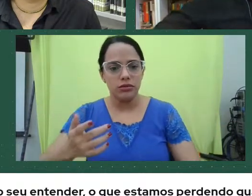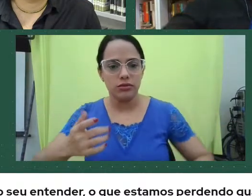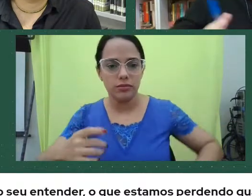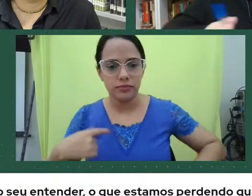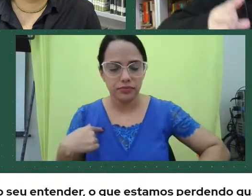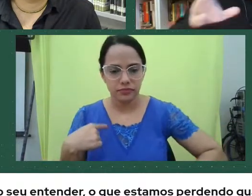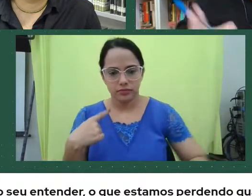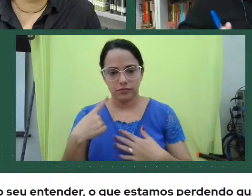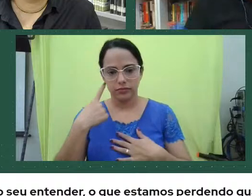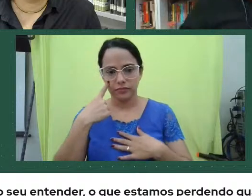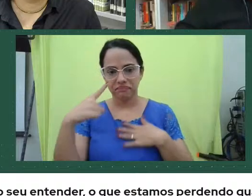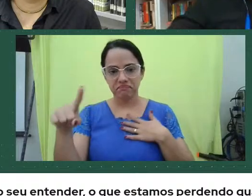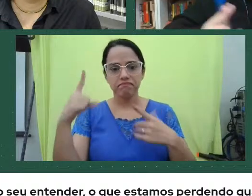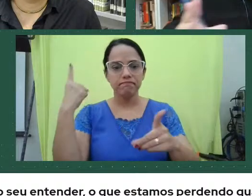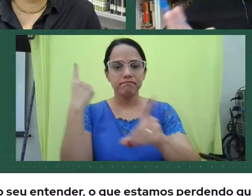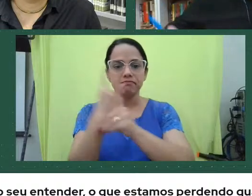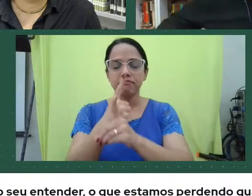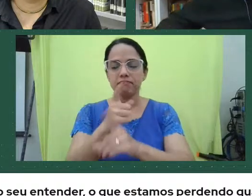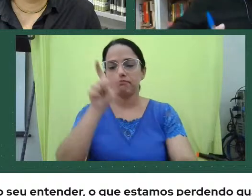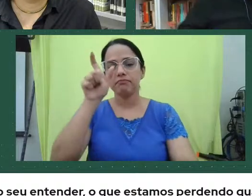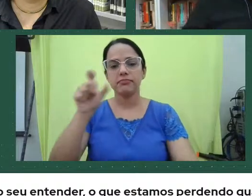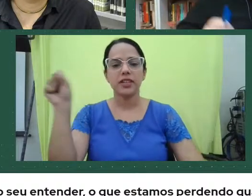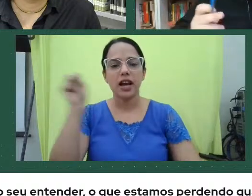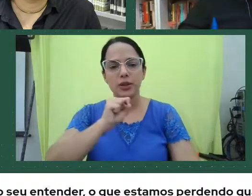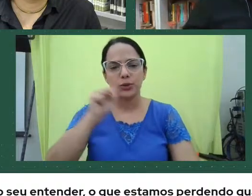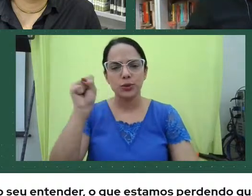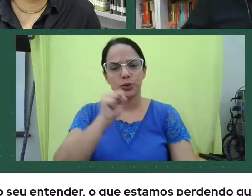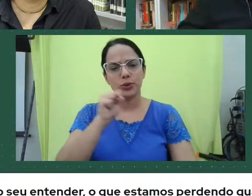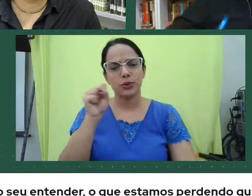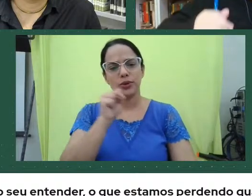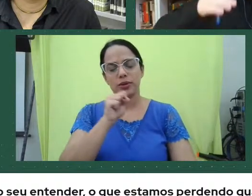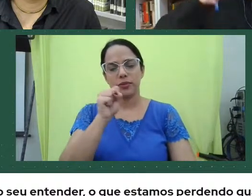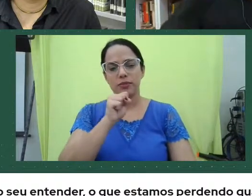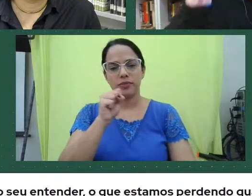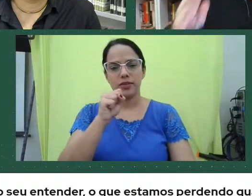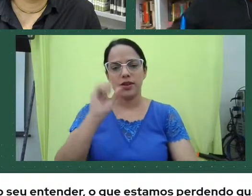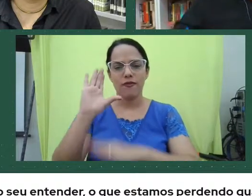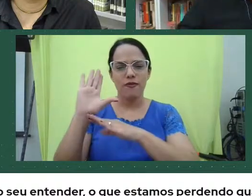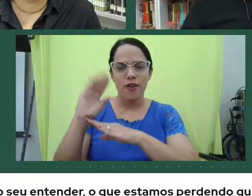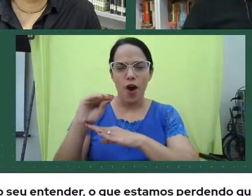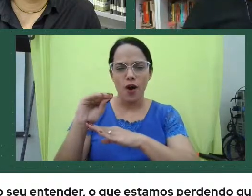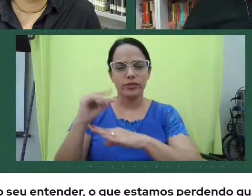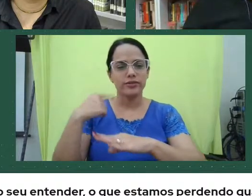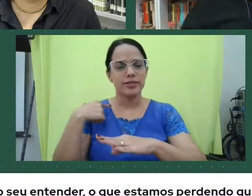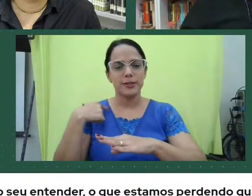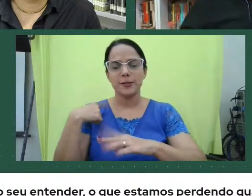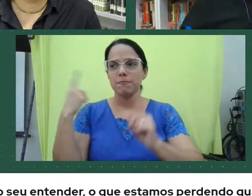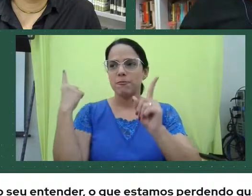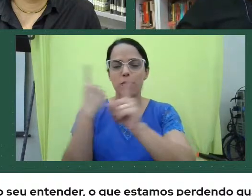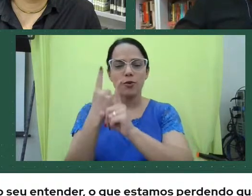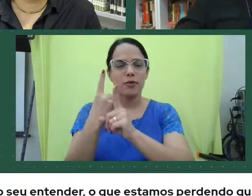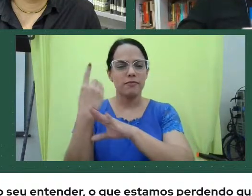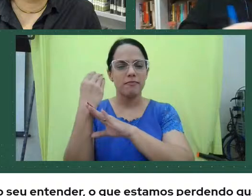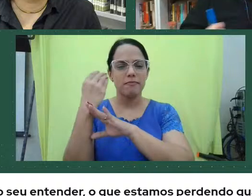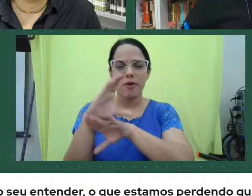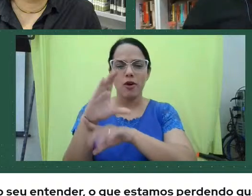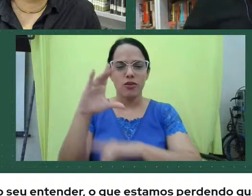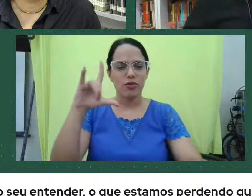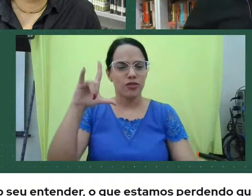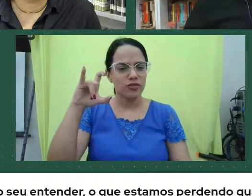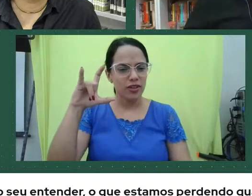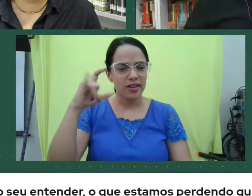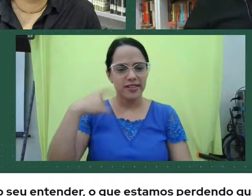rua, vou contar com, sei lá, com quem, assim, muito importante, muito legal, eu tiro aquela foto, coloco ali no meu Instagram, eu tenho não sei quantos